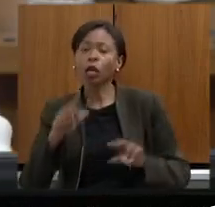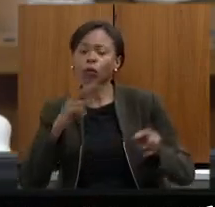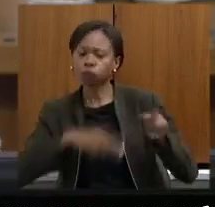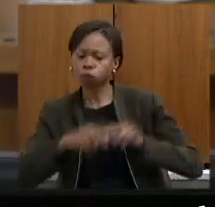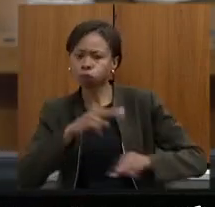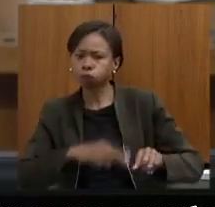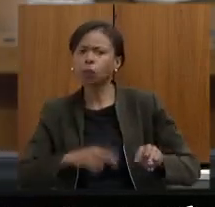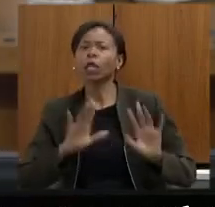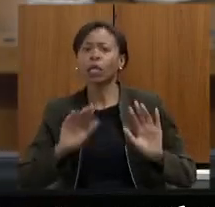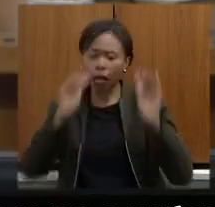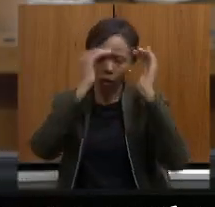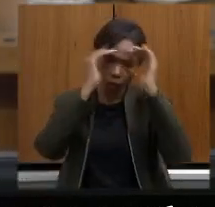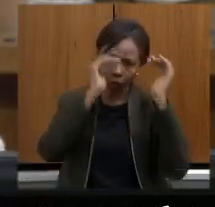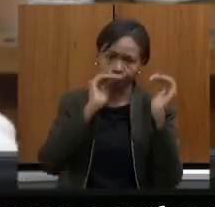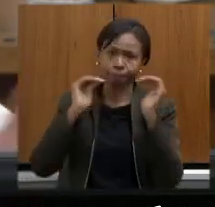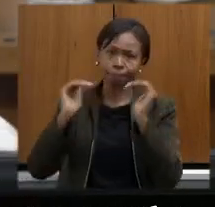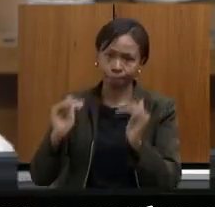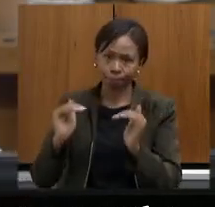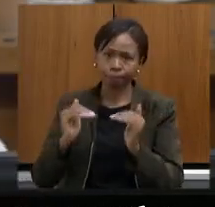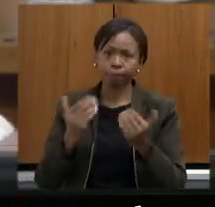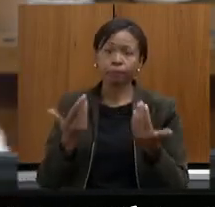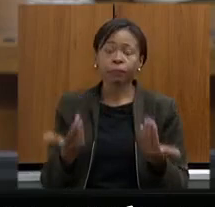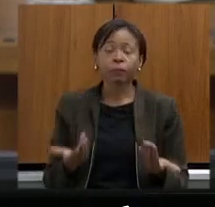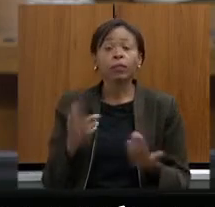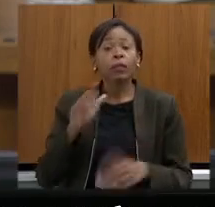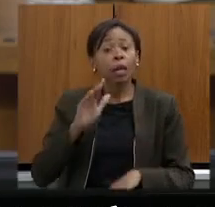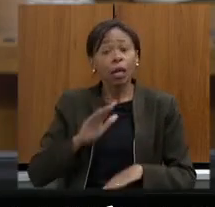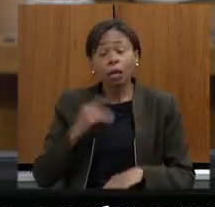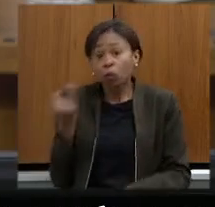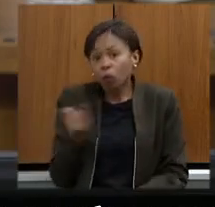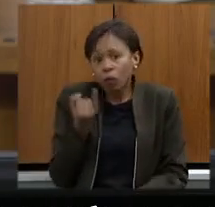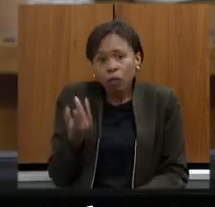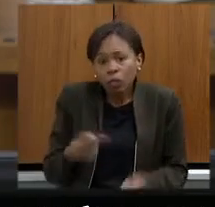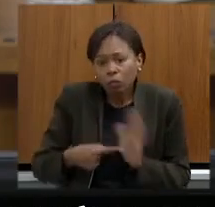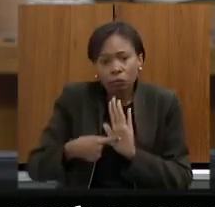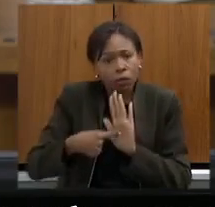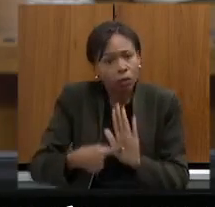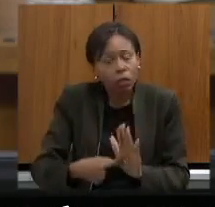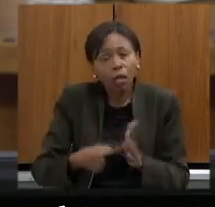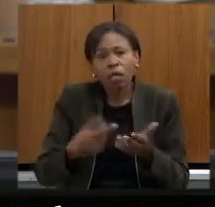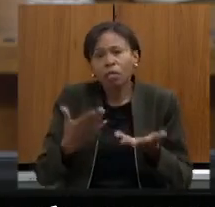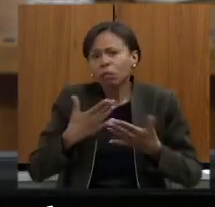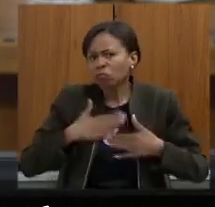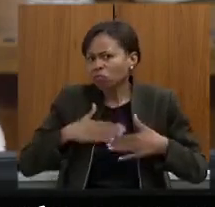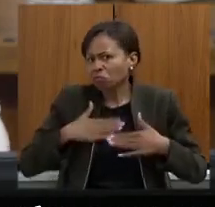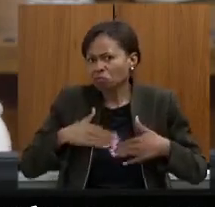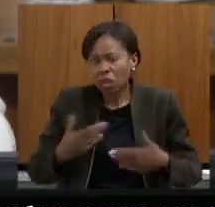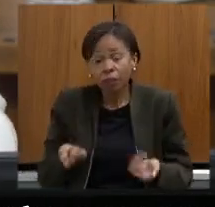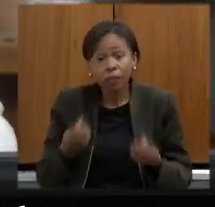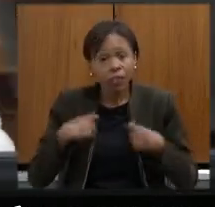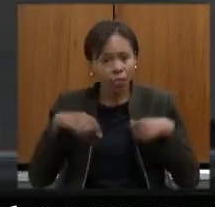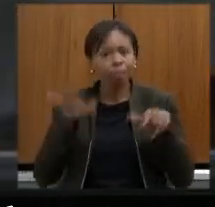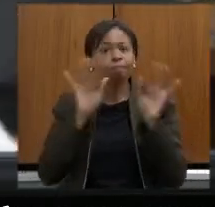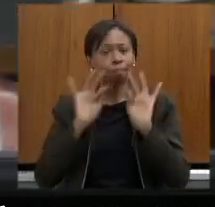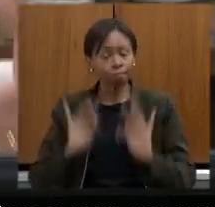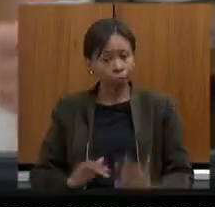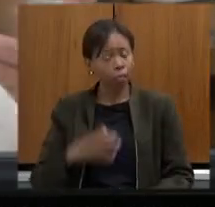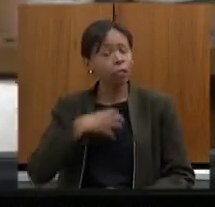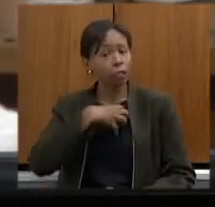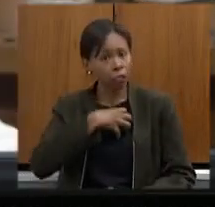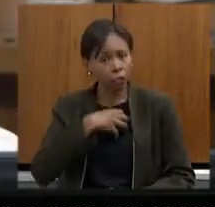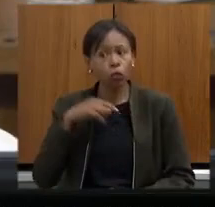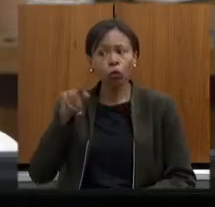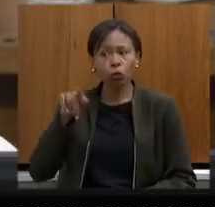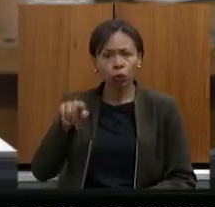agora é a gente e é importante a gente colocar de forma muito tranquila e a gente fica muito feliz quando